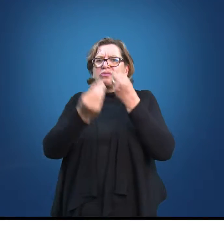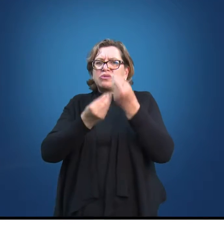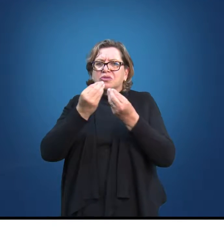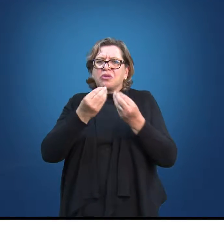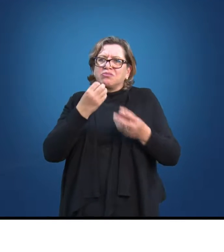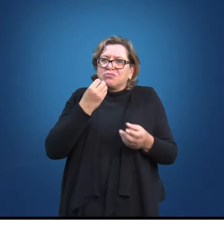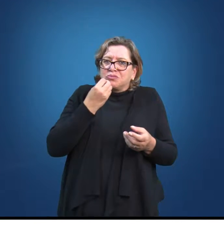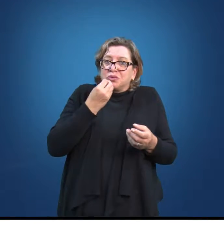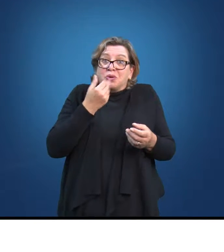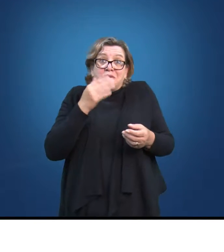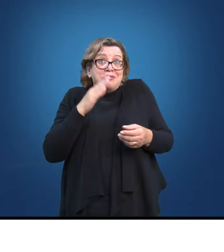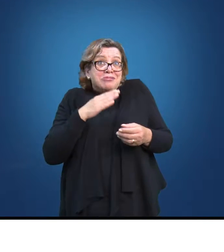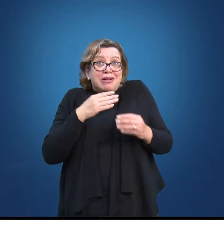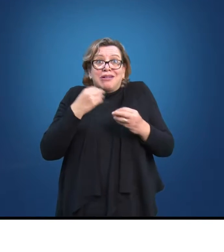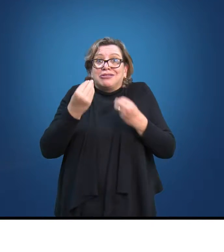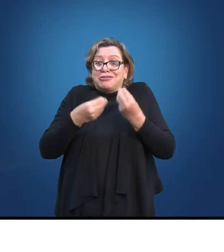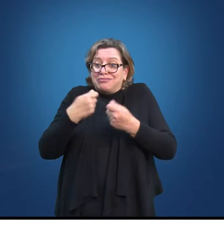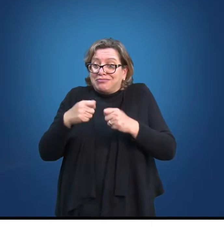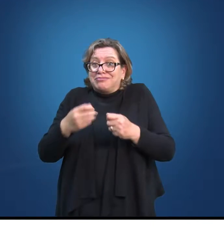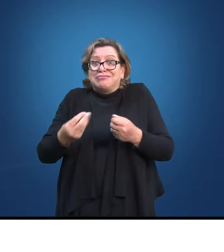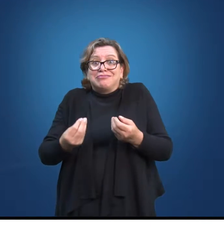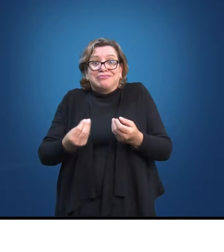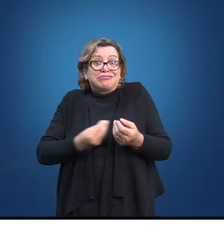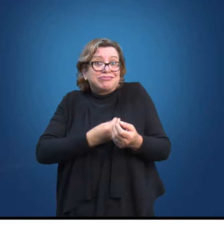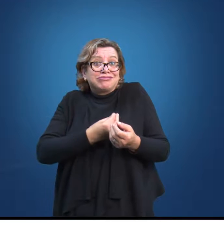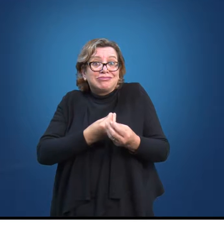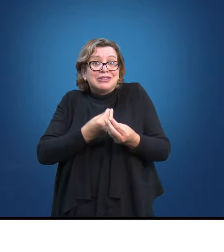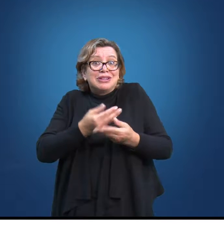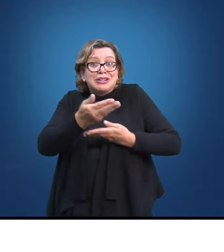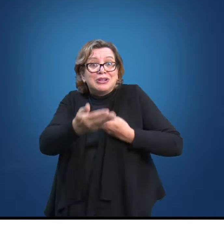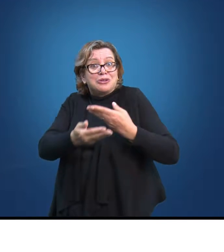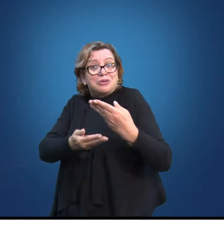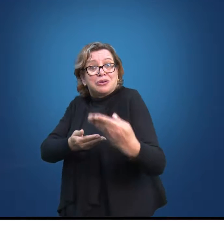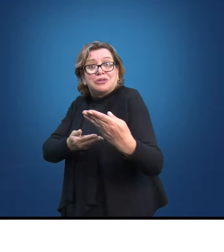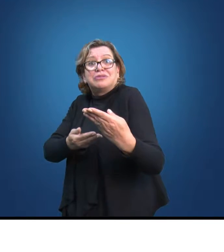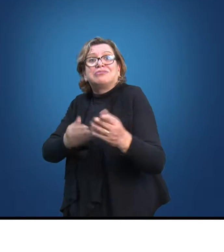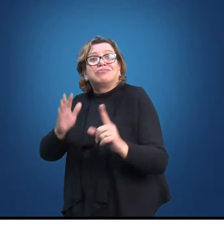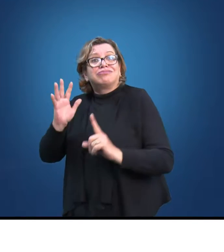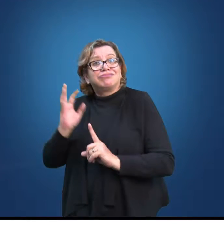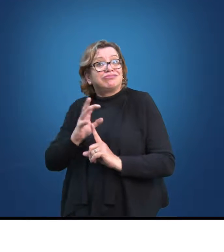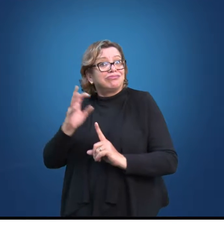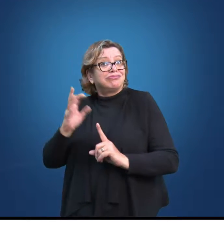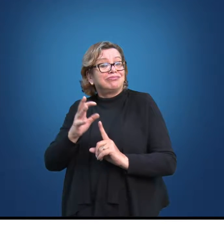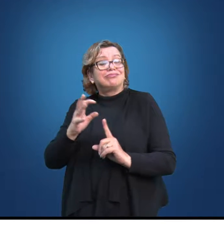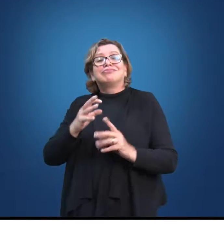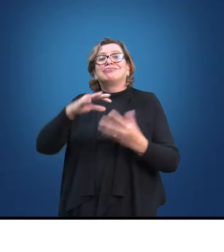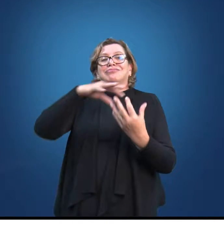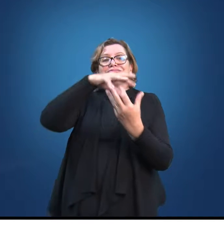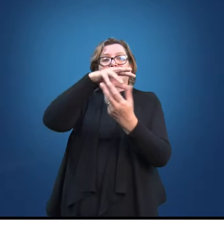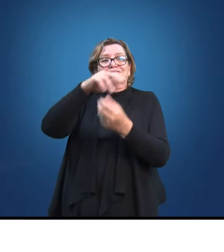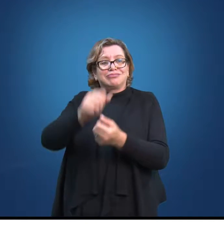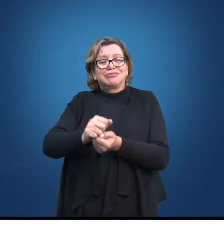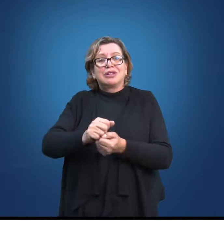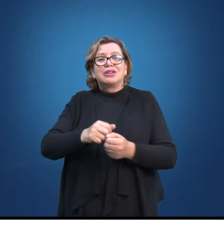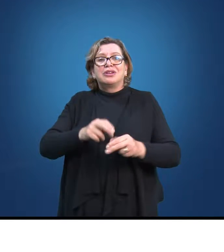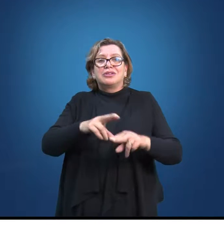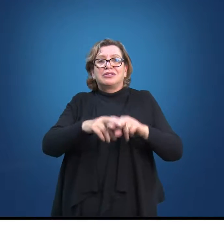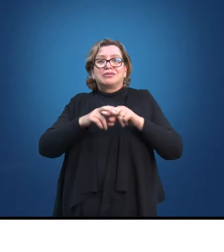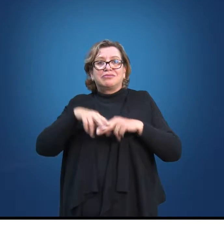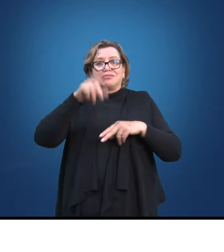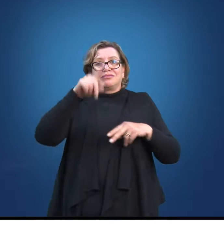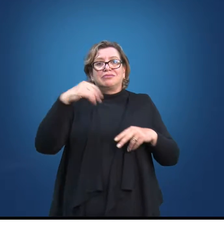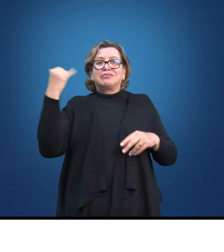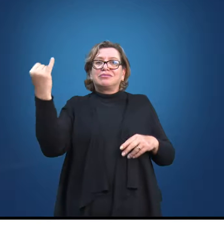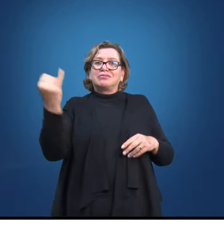para o bem ou para o mal, né? Vamos trabalhar, né, de uma forma que então, nesse sentido, que é importante que a gente comece a trabalhar